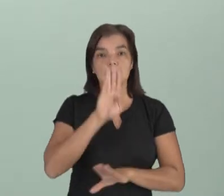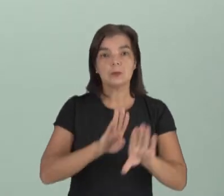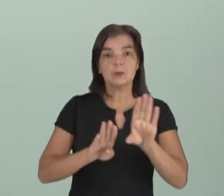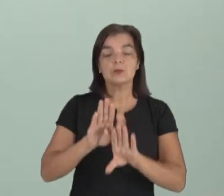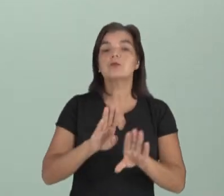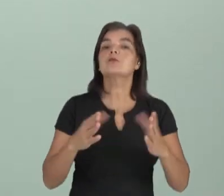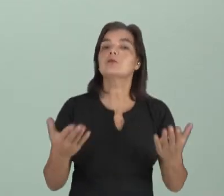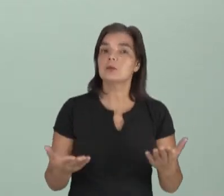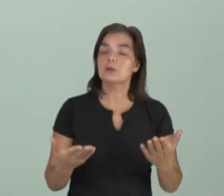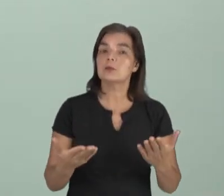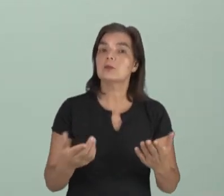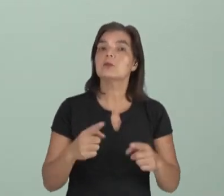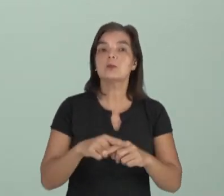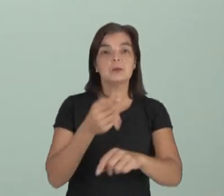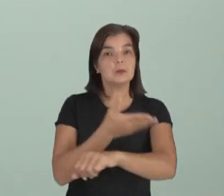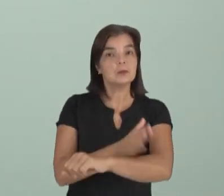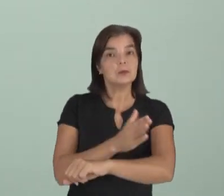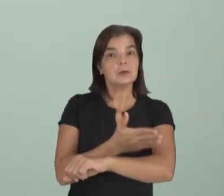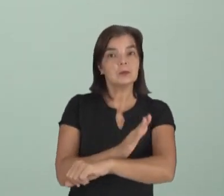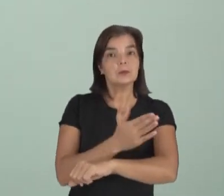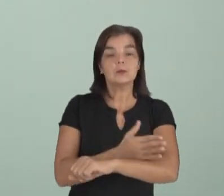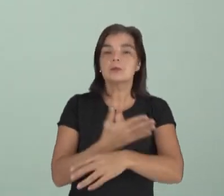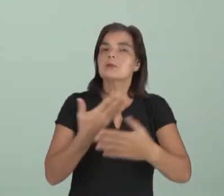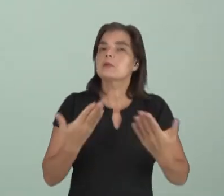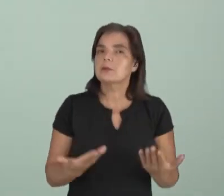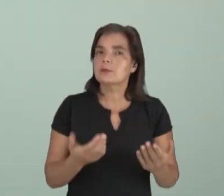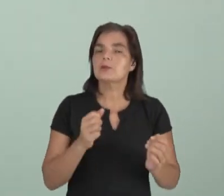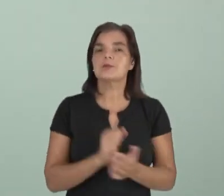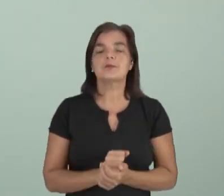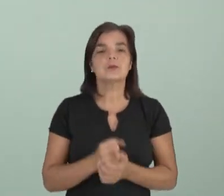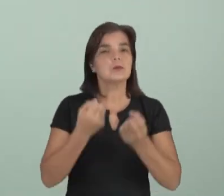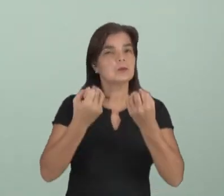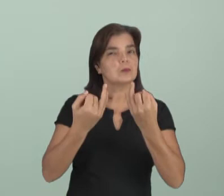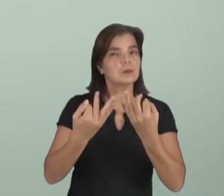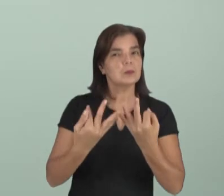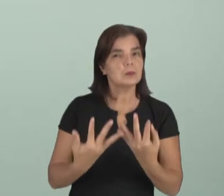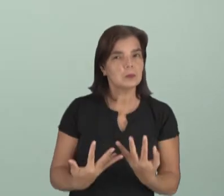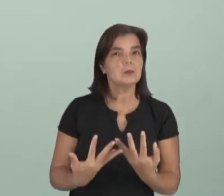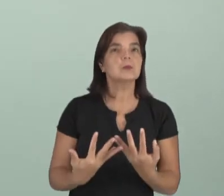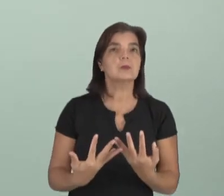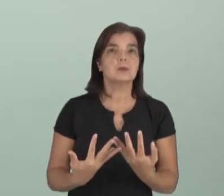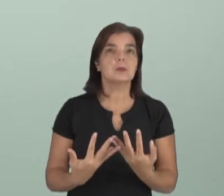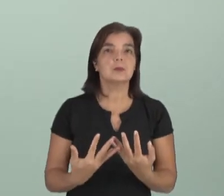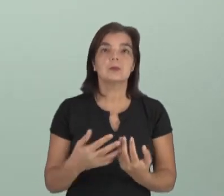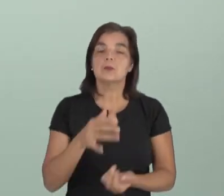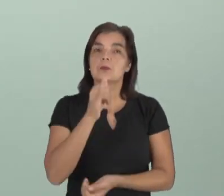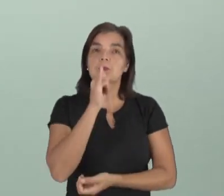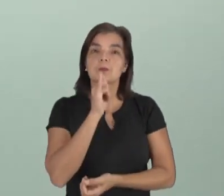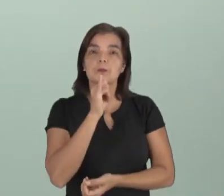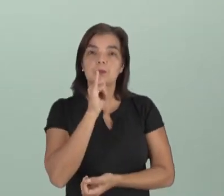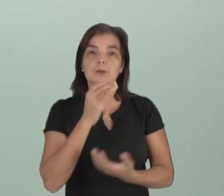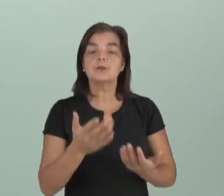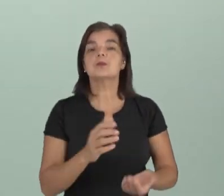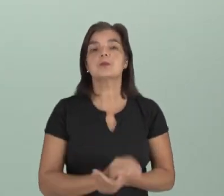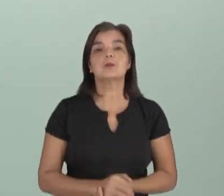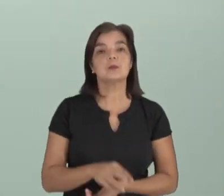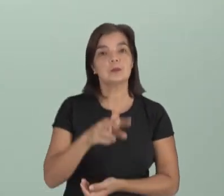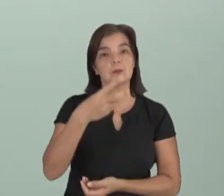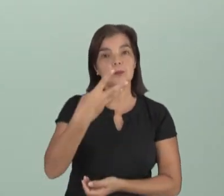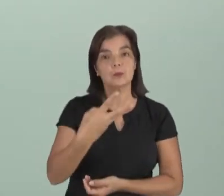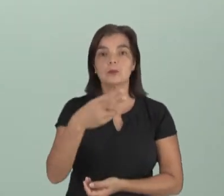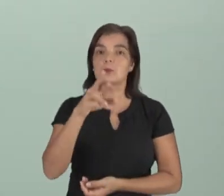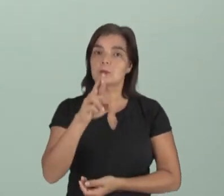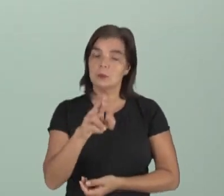elas sejam colocadas em prática. E aí, quando a gente fala por exemplo, dos 3